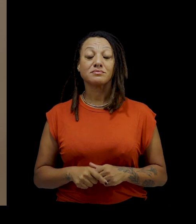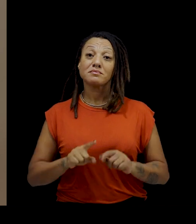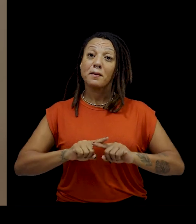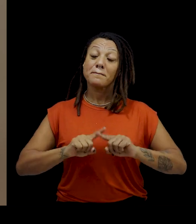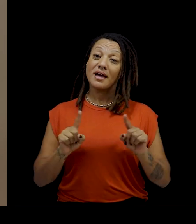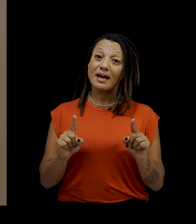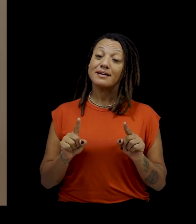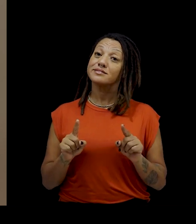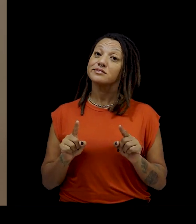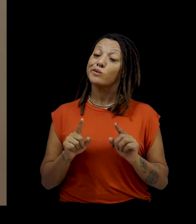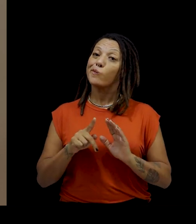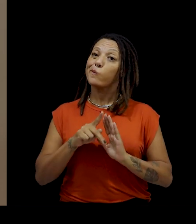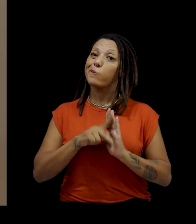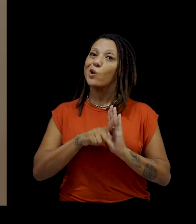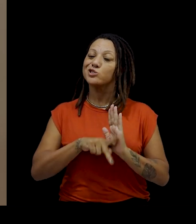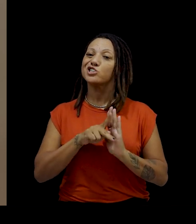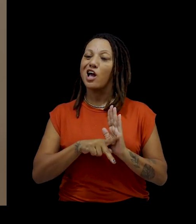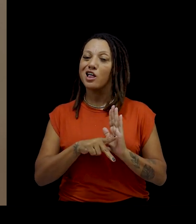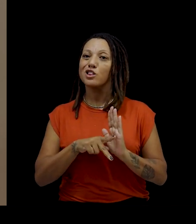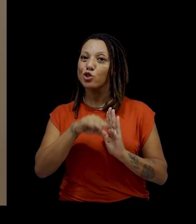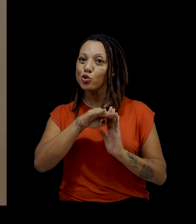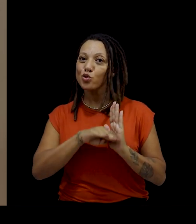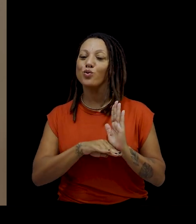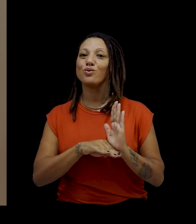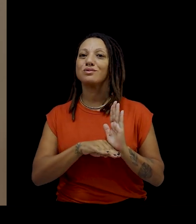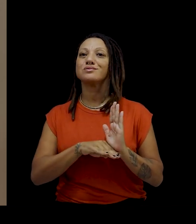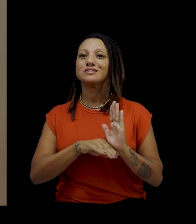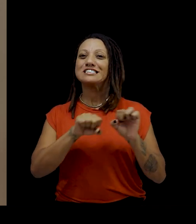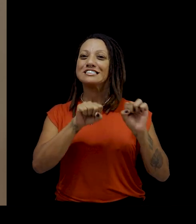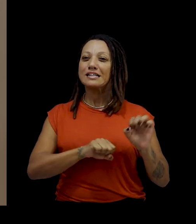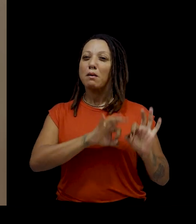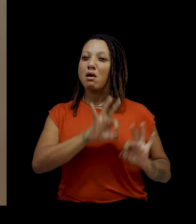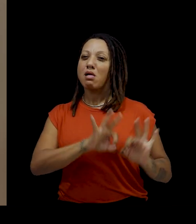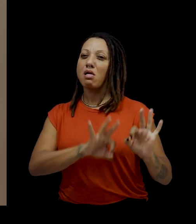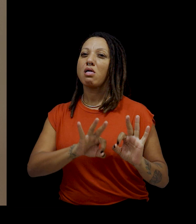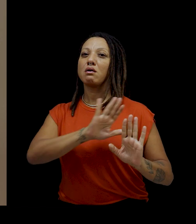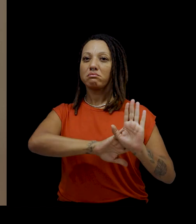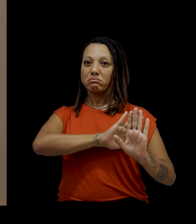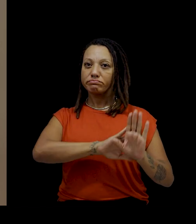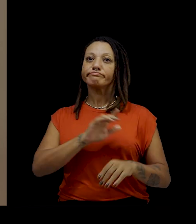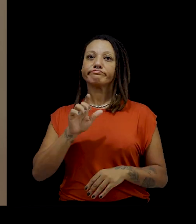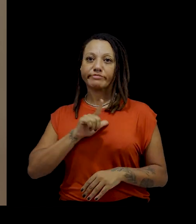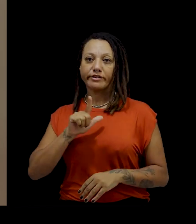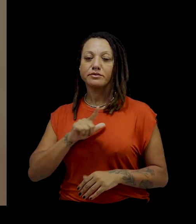isso. Mas é um projeto muito articulado, né? Hoje em